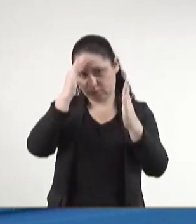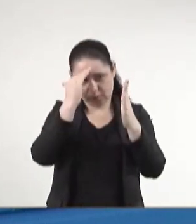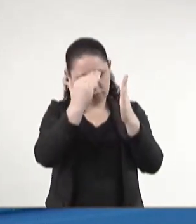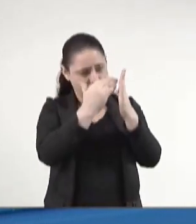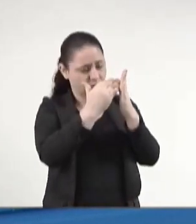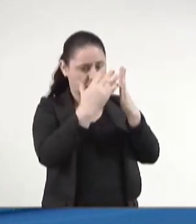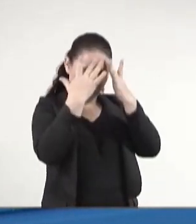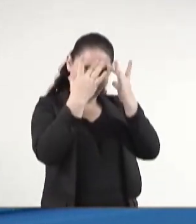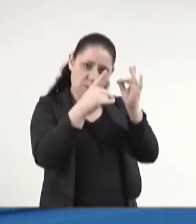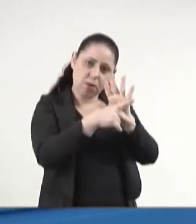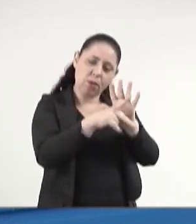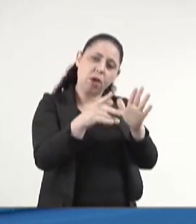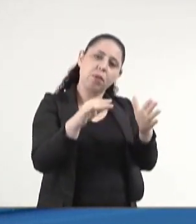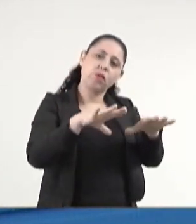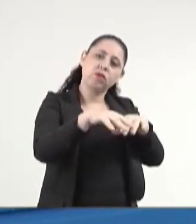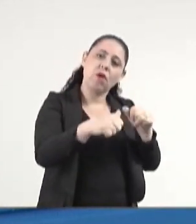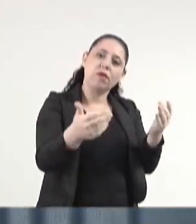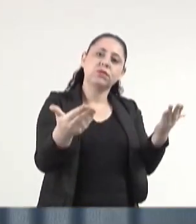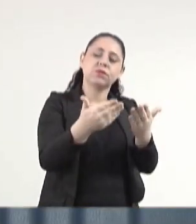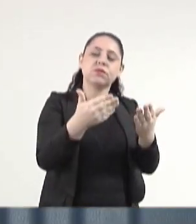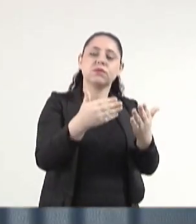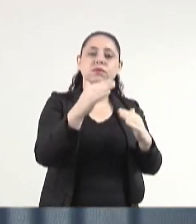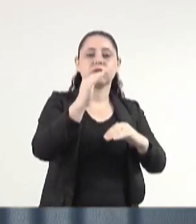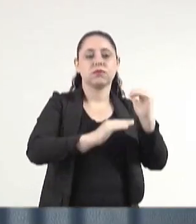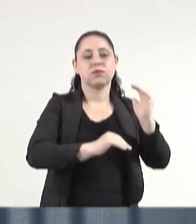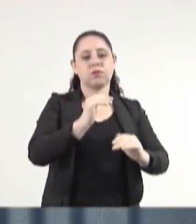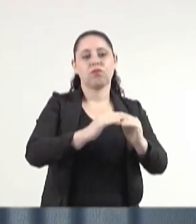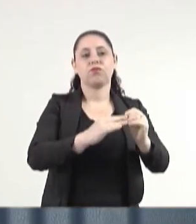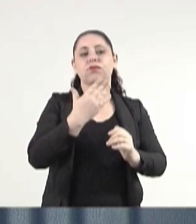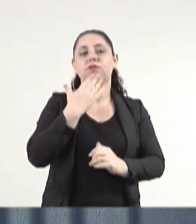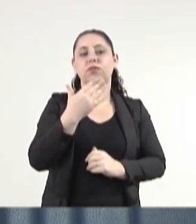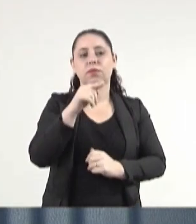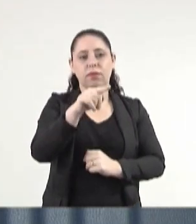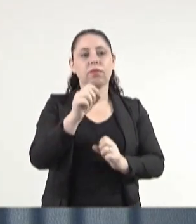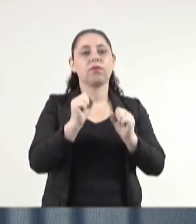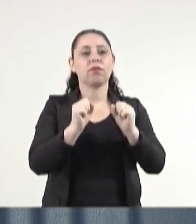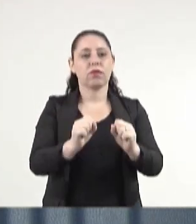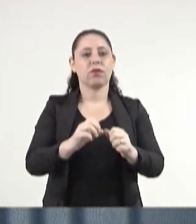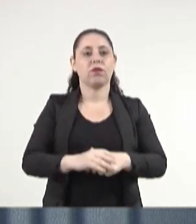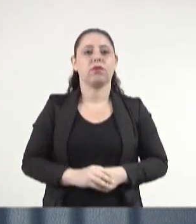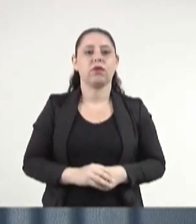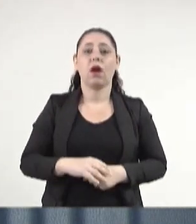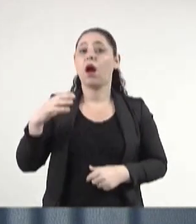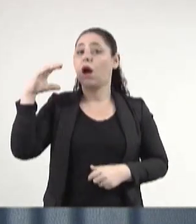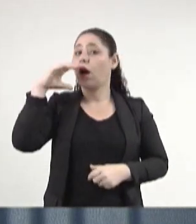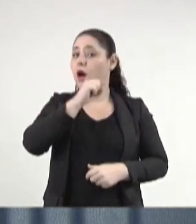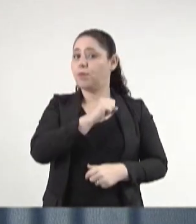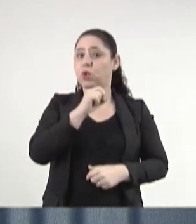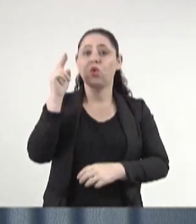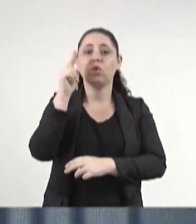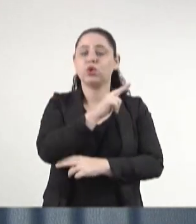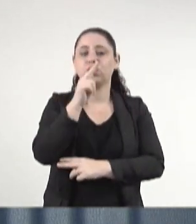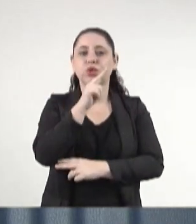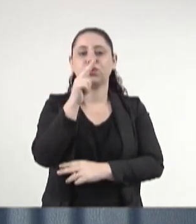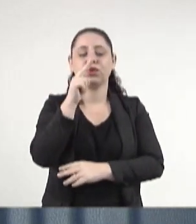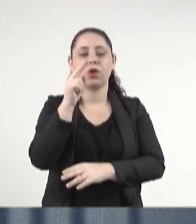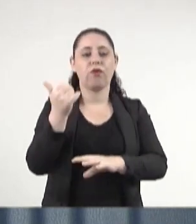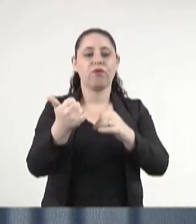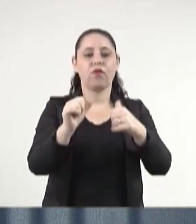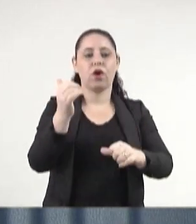reconhecer essa oficialidade do perito papiloscopista. Quero pedir para Vossa Excelência a possibilidade da gente acelerar o rito